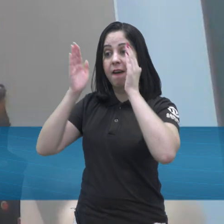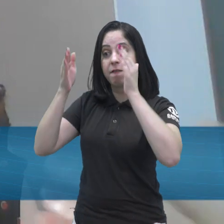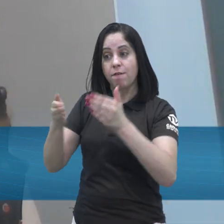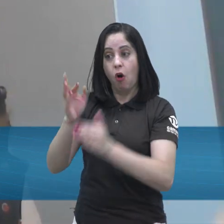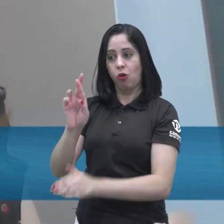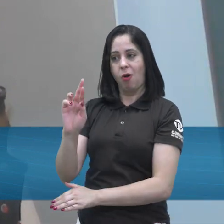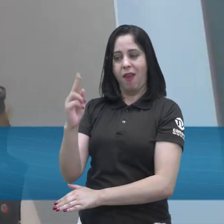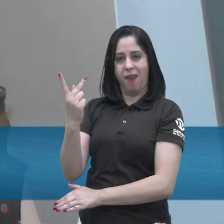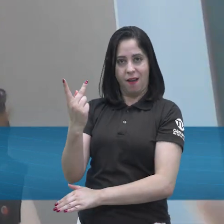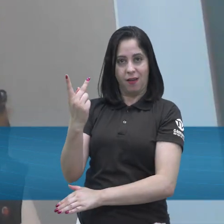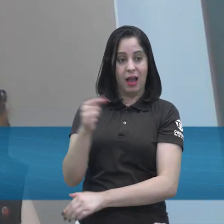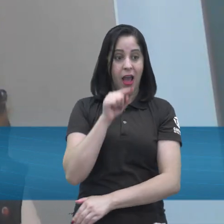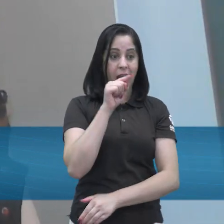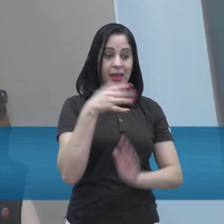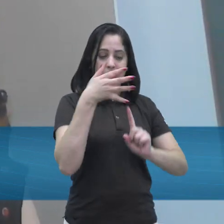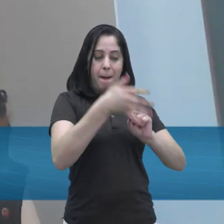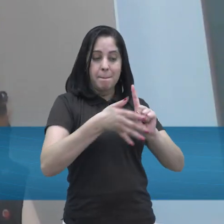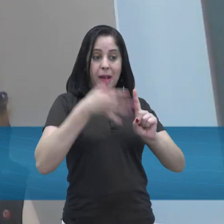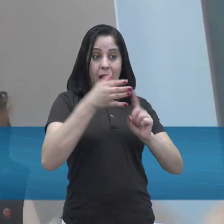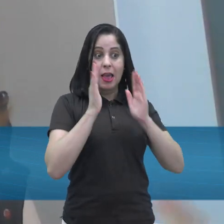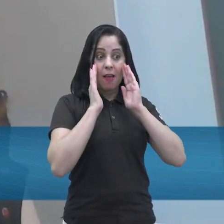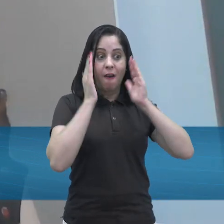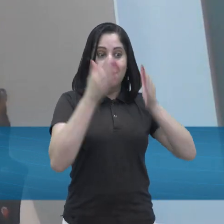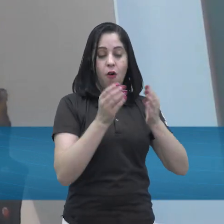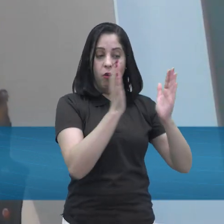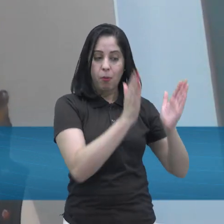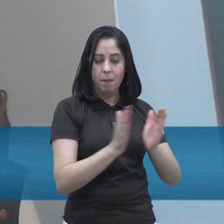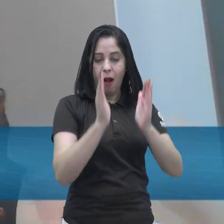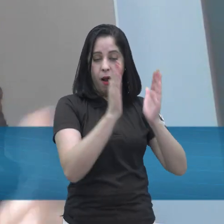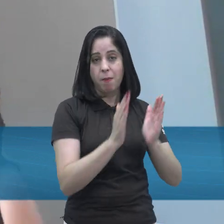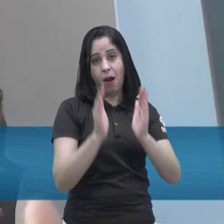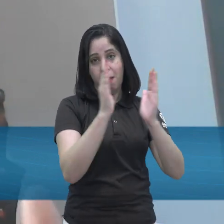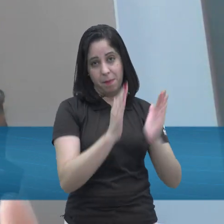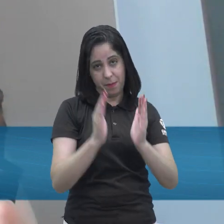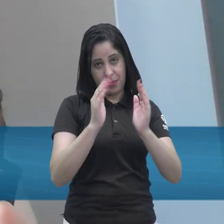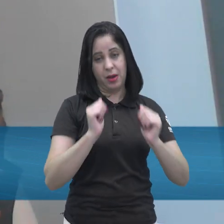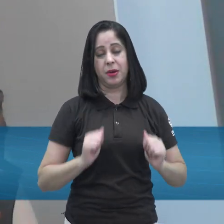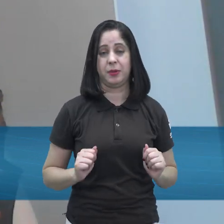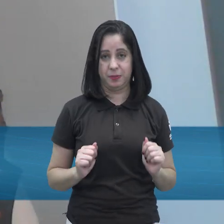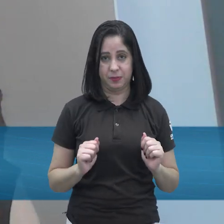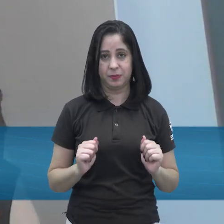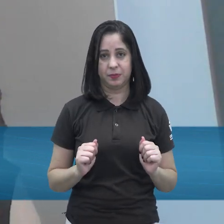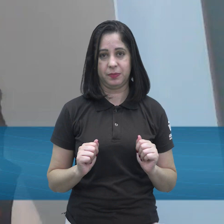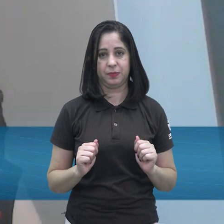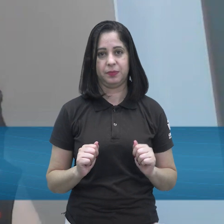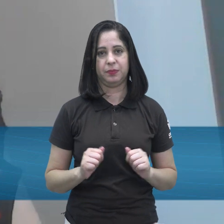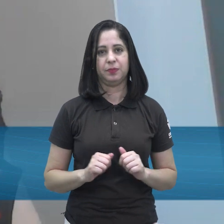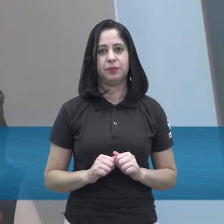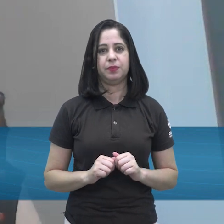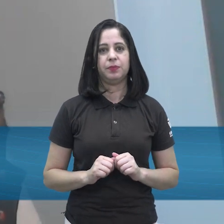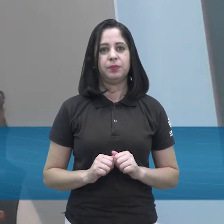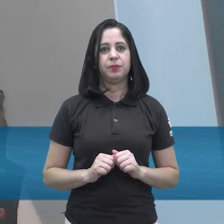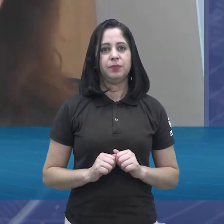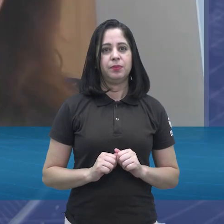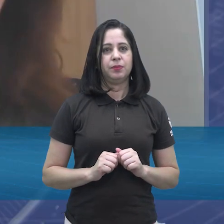e gerenciar quais vão ser as instituições ou os profissionais que vão trazer esse conhecimento para dentro da